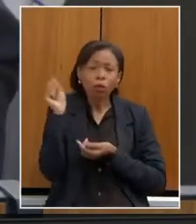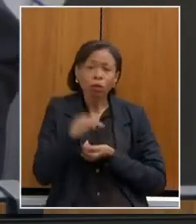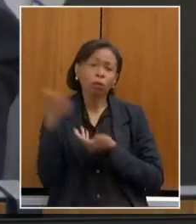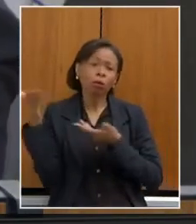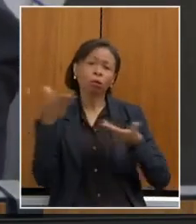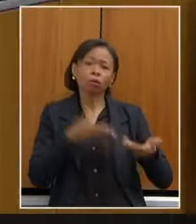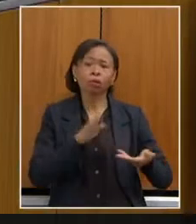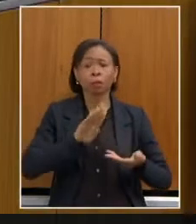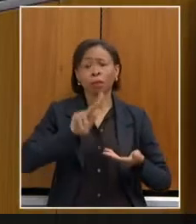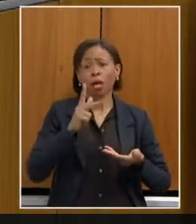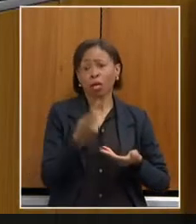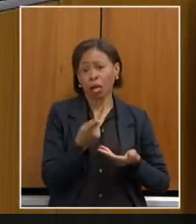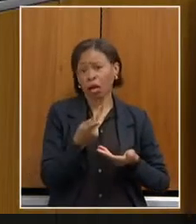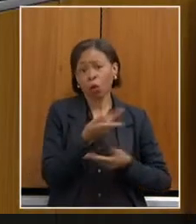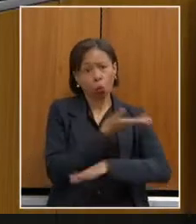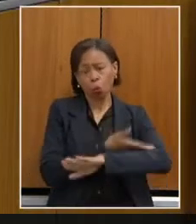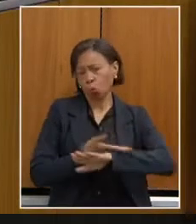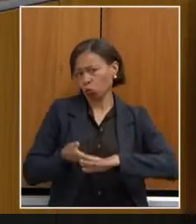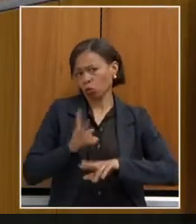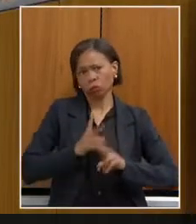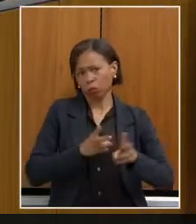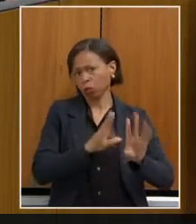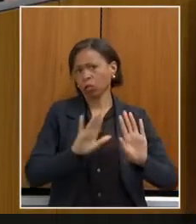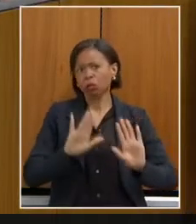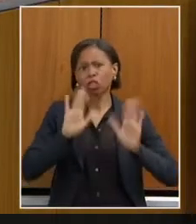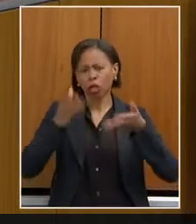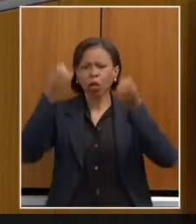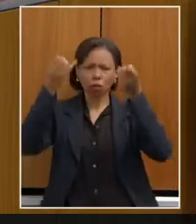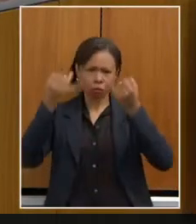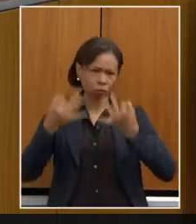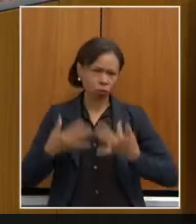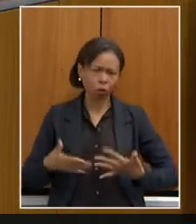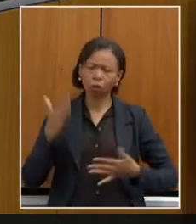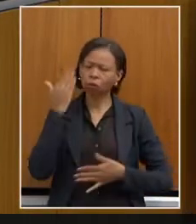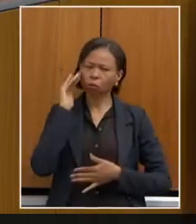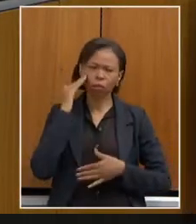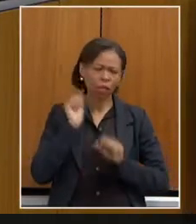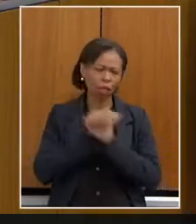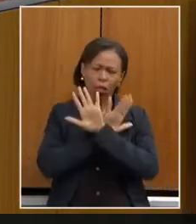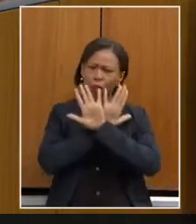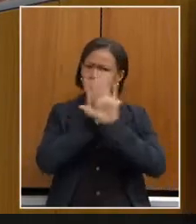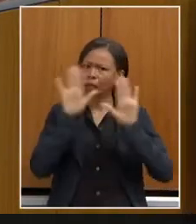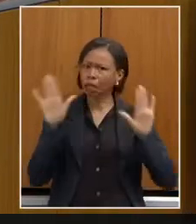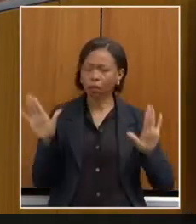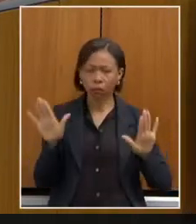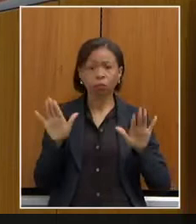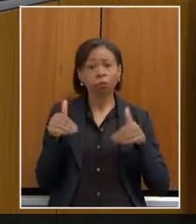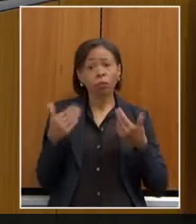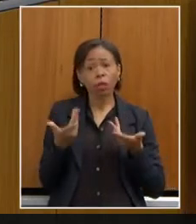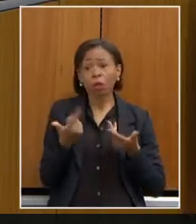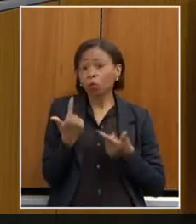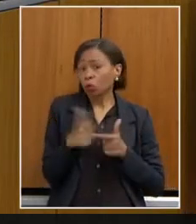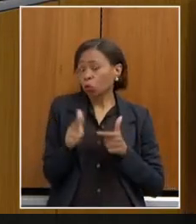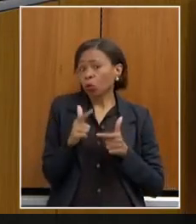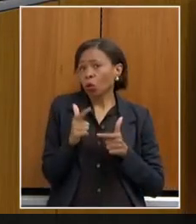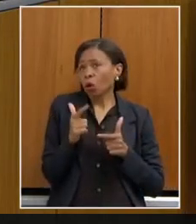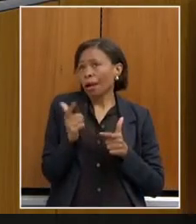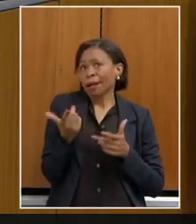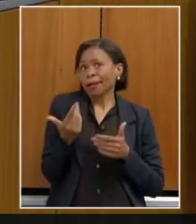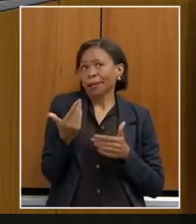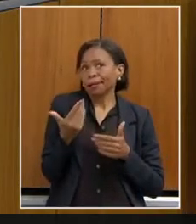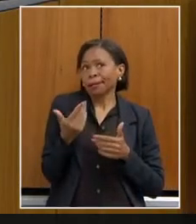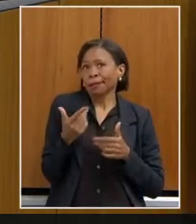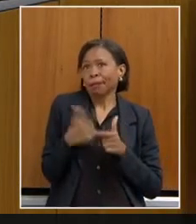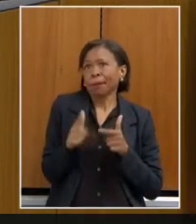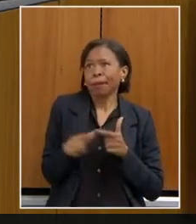o habitual. Então, isso está vencido, foi explicado e entendido. Não há nenhuma interferência minha como secretário,